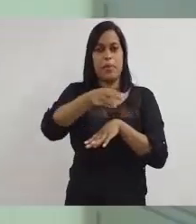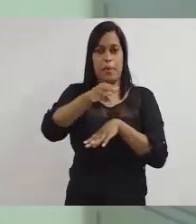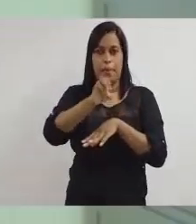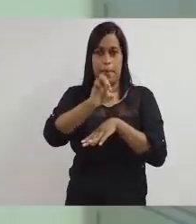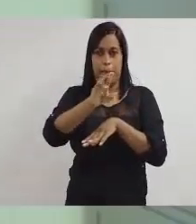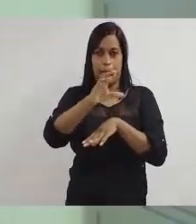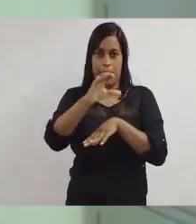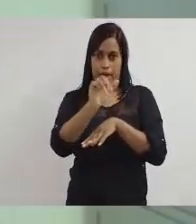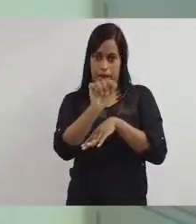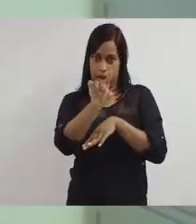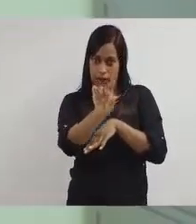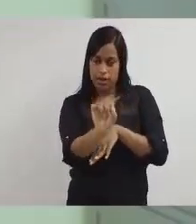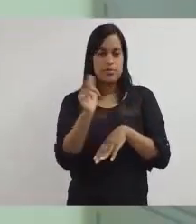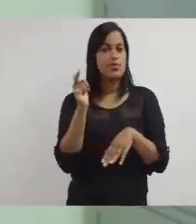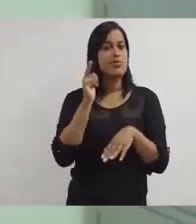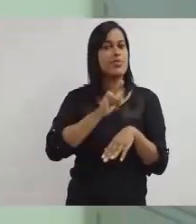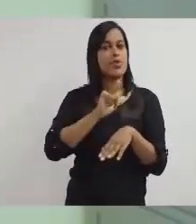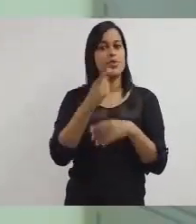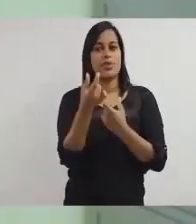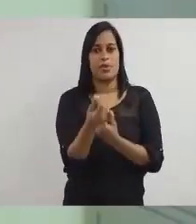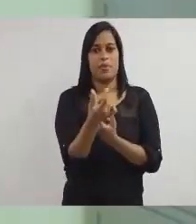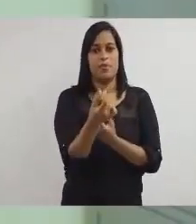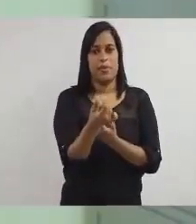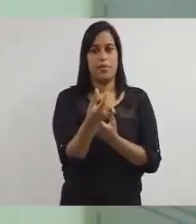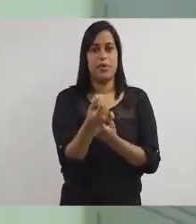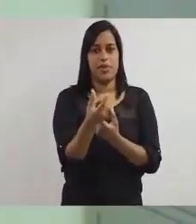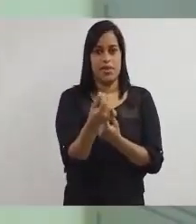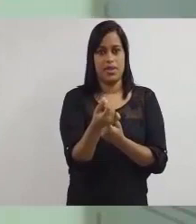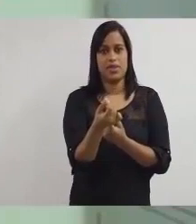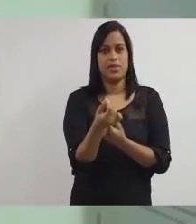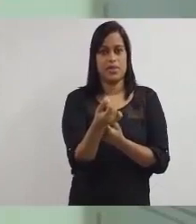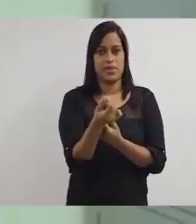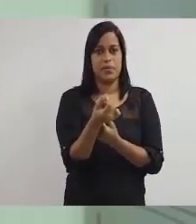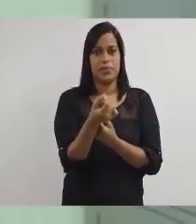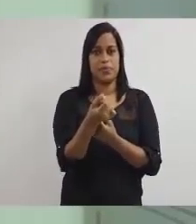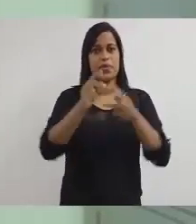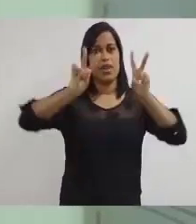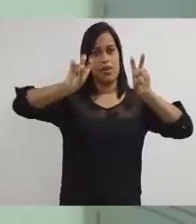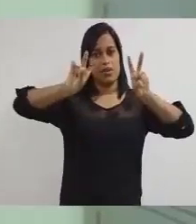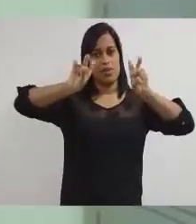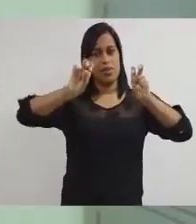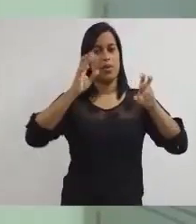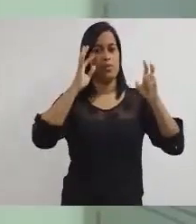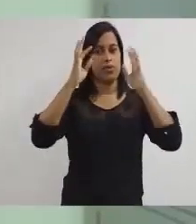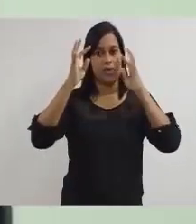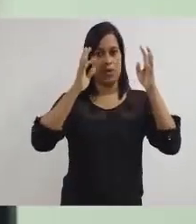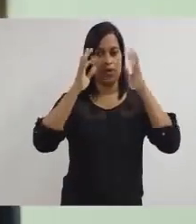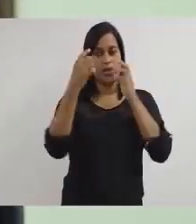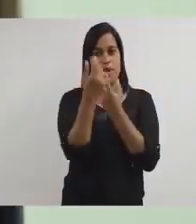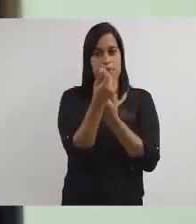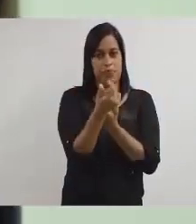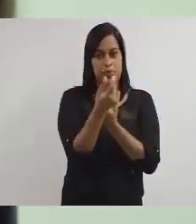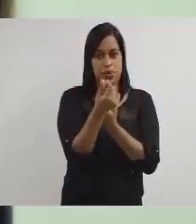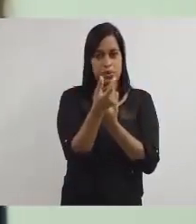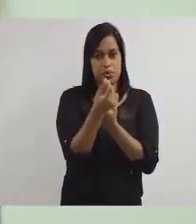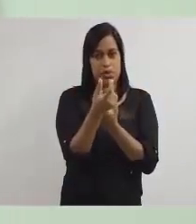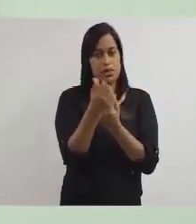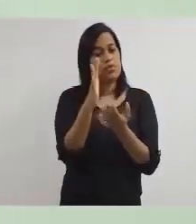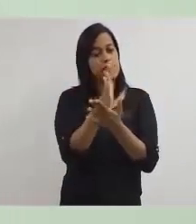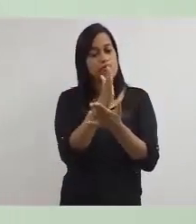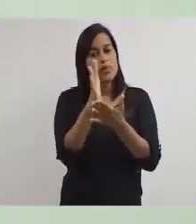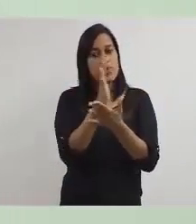nós alcançamos o preço. E aí, daí o termo teoria dos preços. Essas são